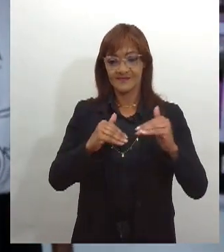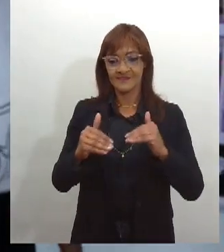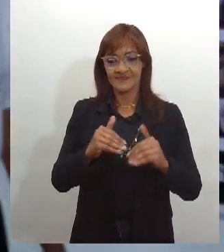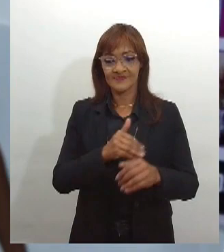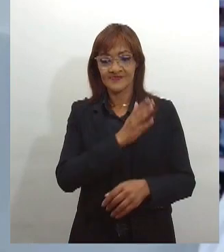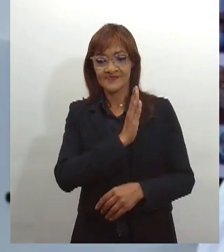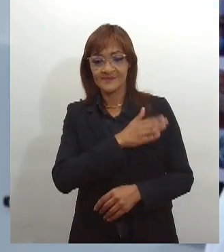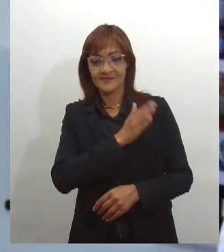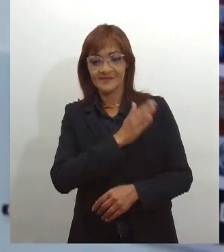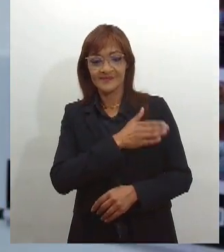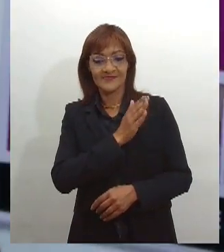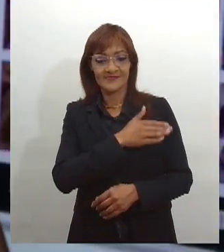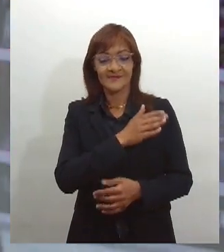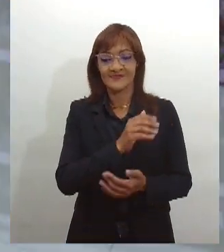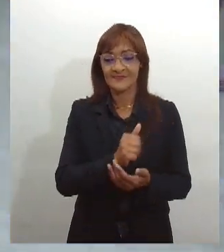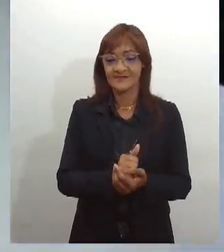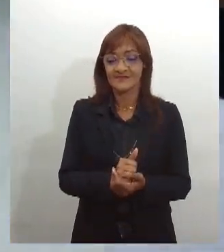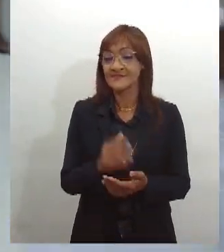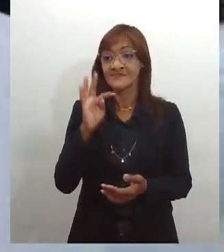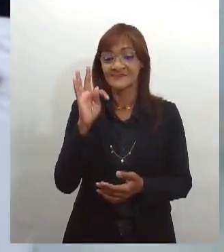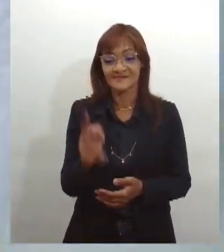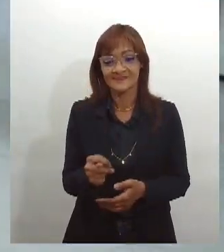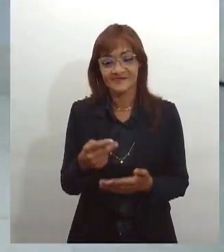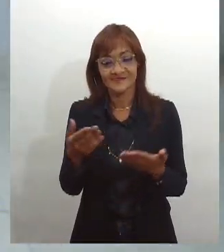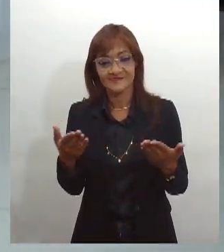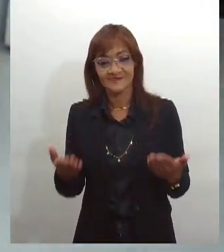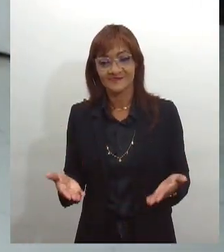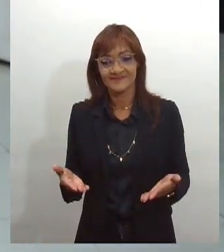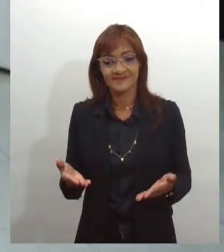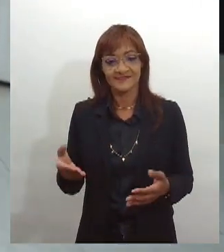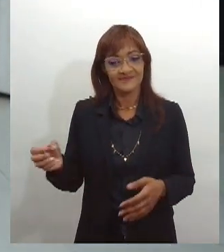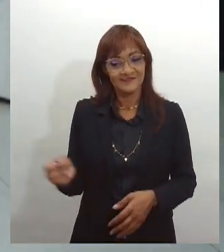humor, melhora tudo, enfim, é uma nova qualidade de vida.